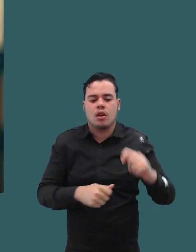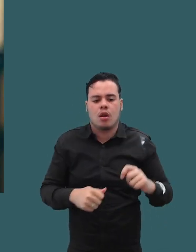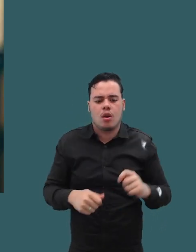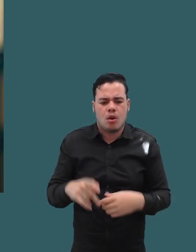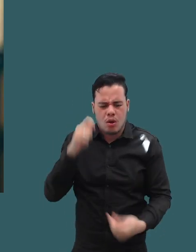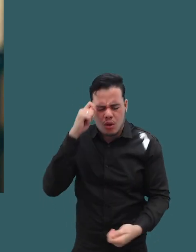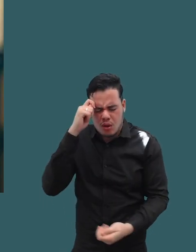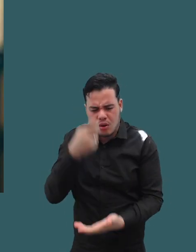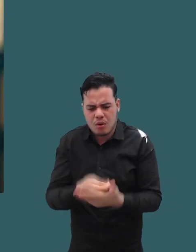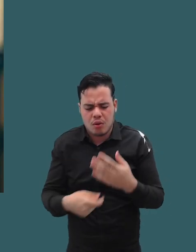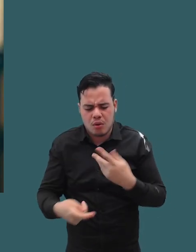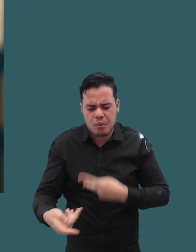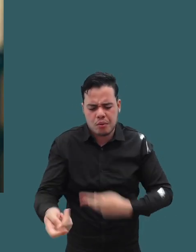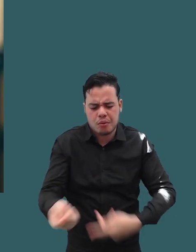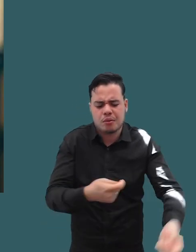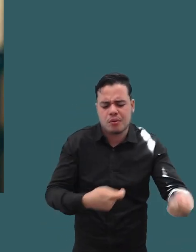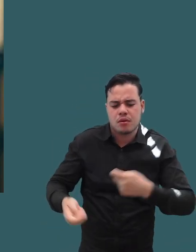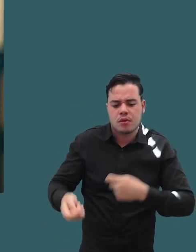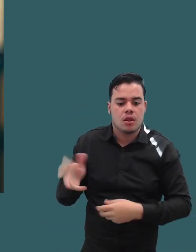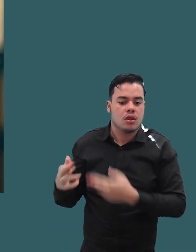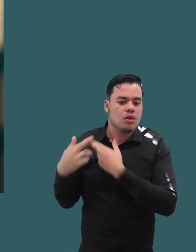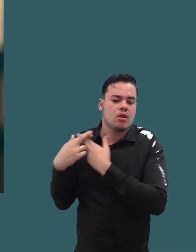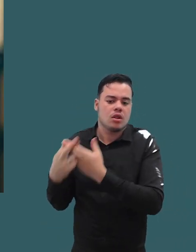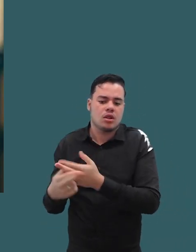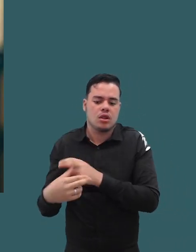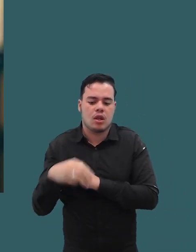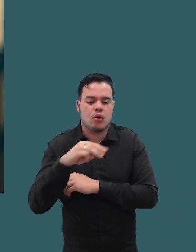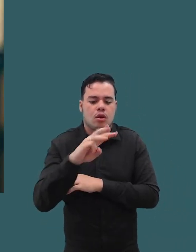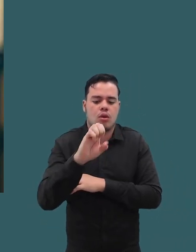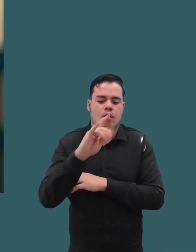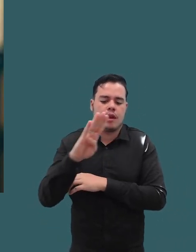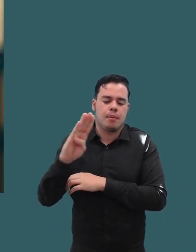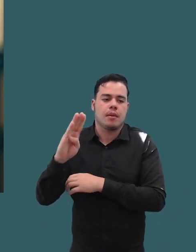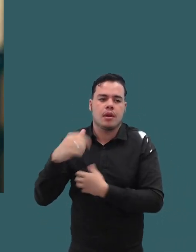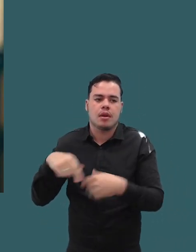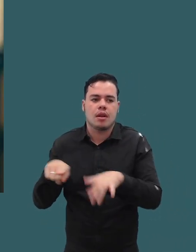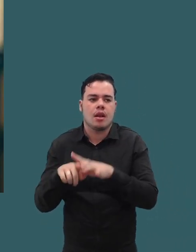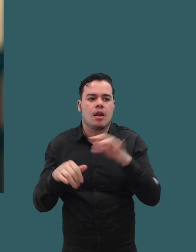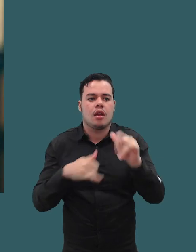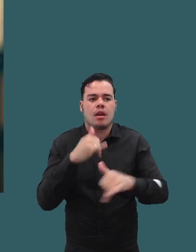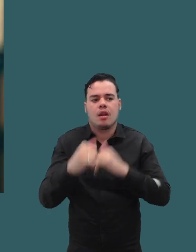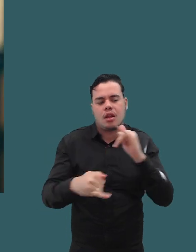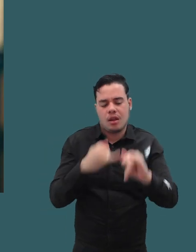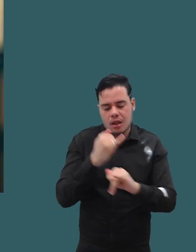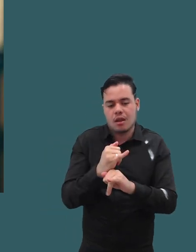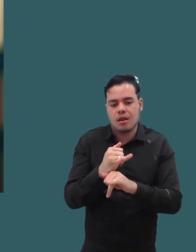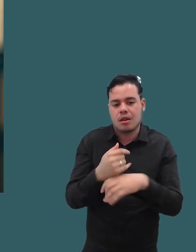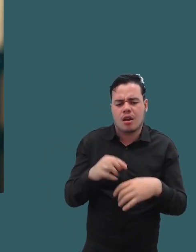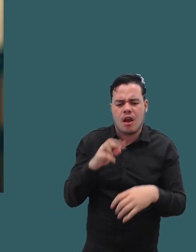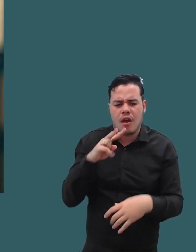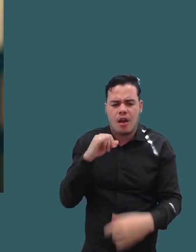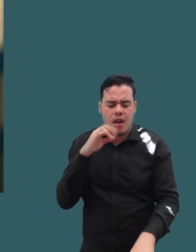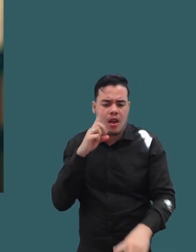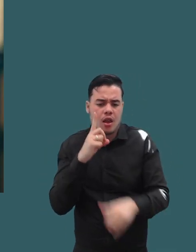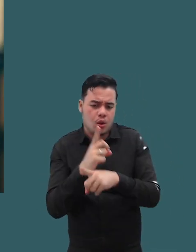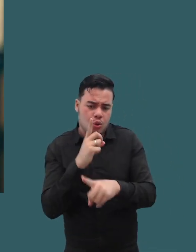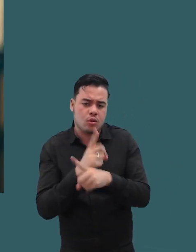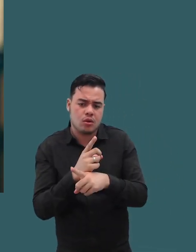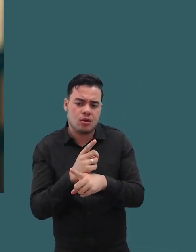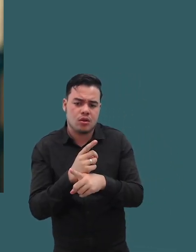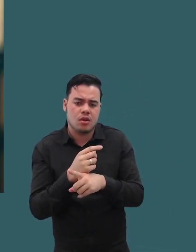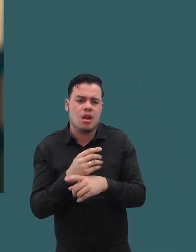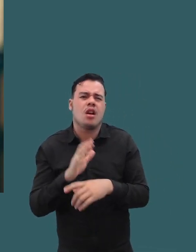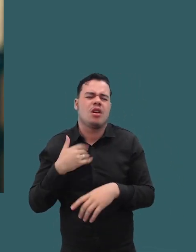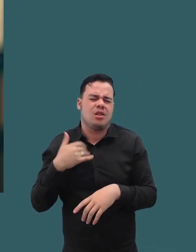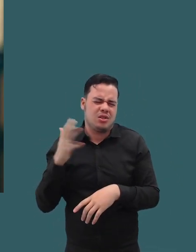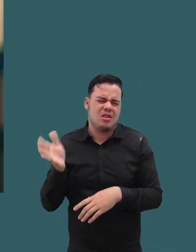também já estão registrados na web. Precisa fazer isso, senão a gente depois não pode contar com essas facilidades. Eu já tinha feito isso há